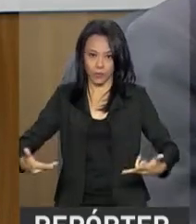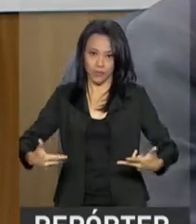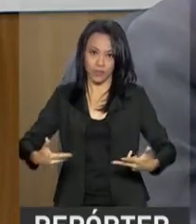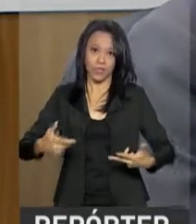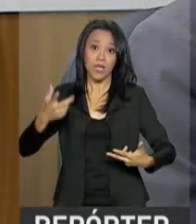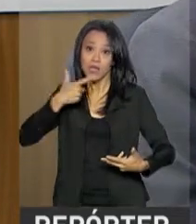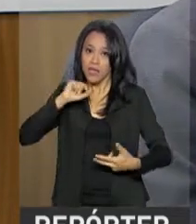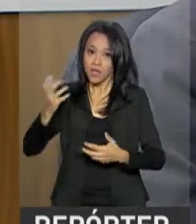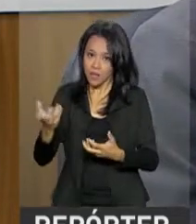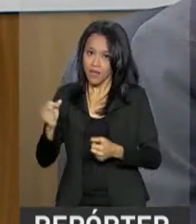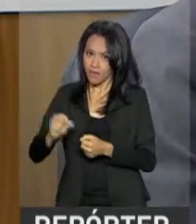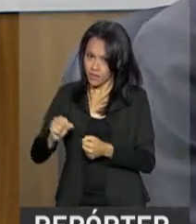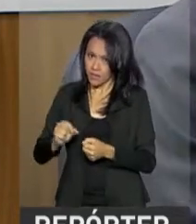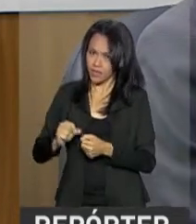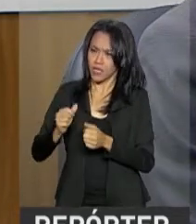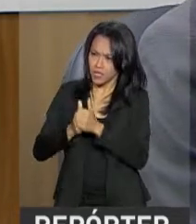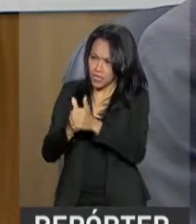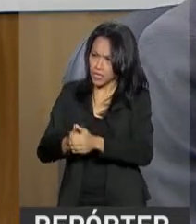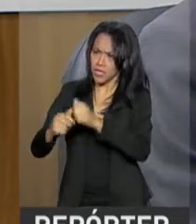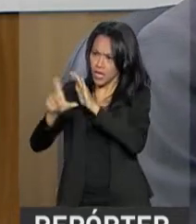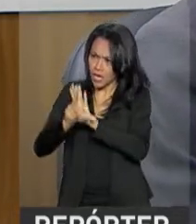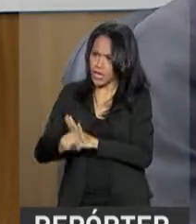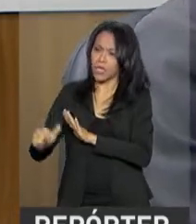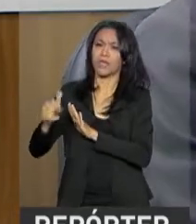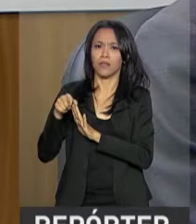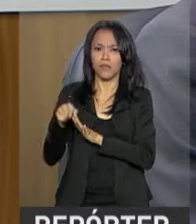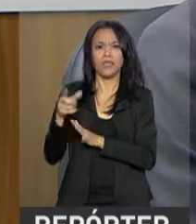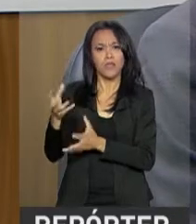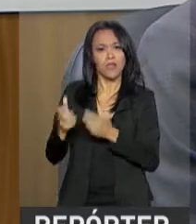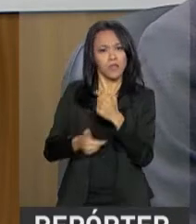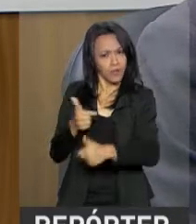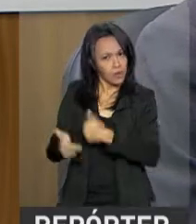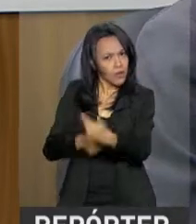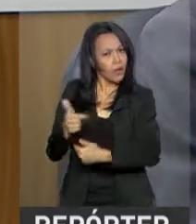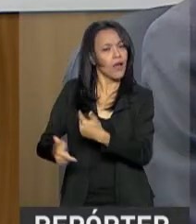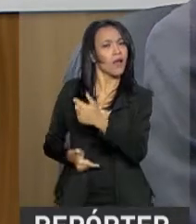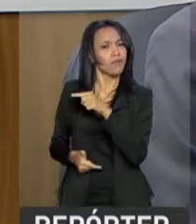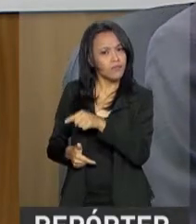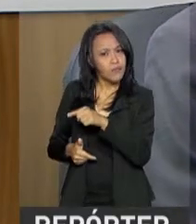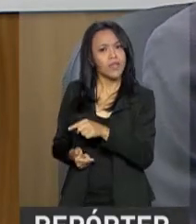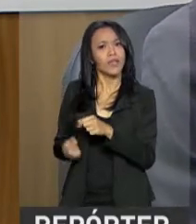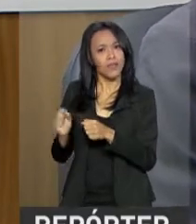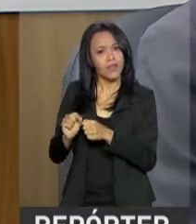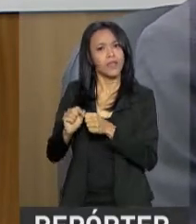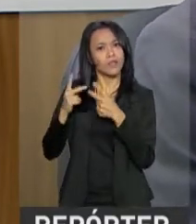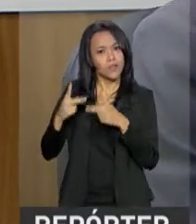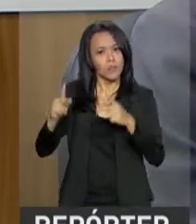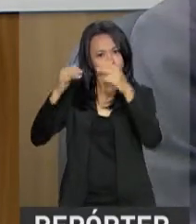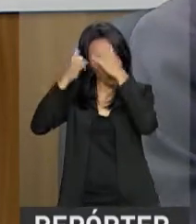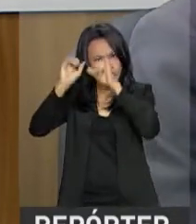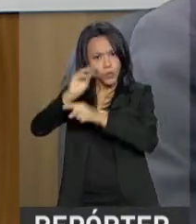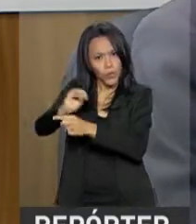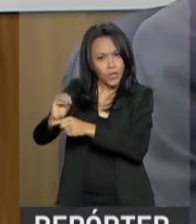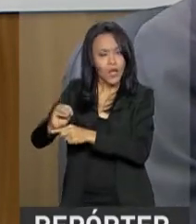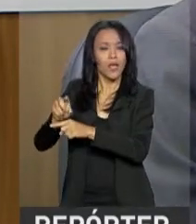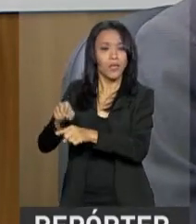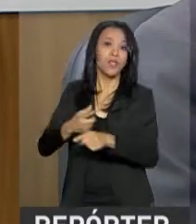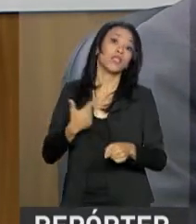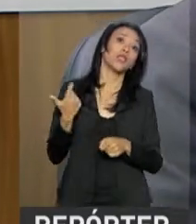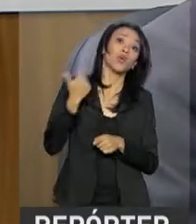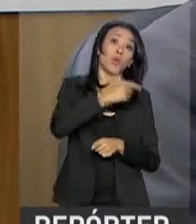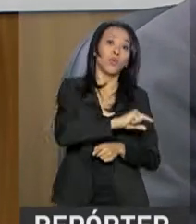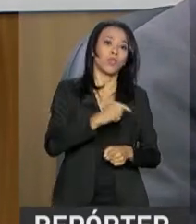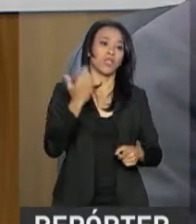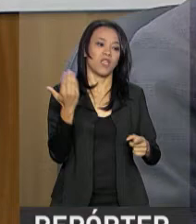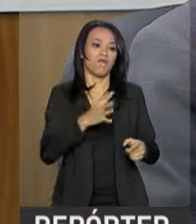daquele que quer produzir legalmente que garimpa legalmente que quer produzir legalmente é criar seu gado legalmente daqueles que promovem o